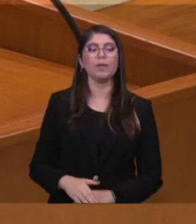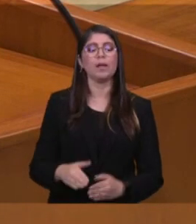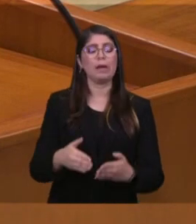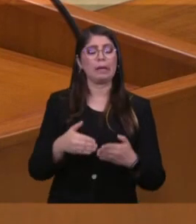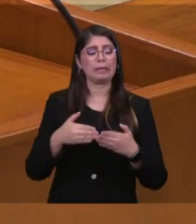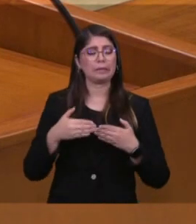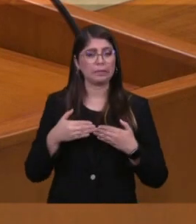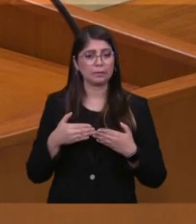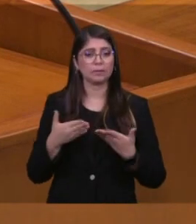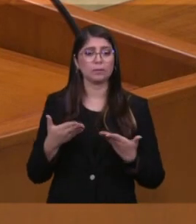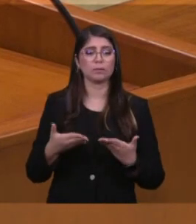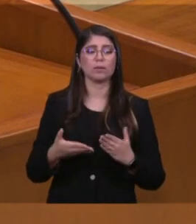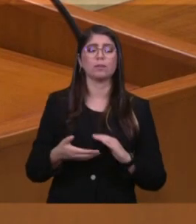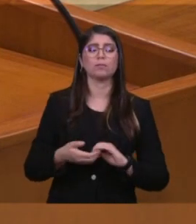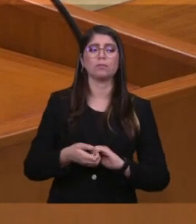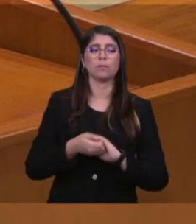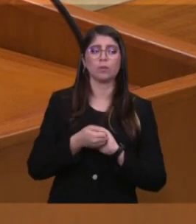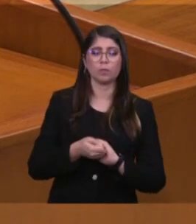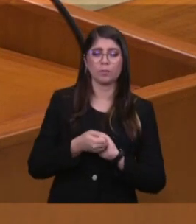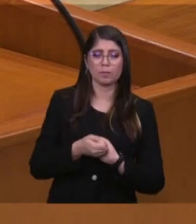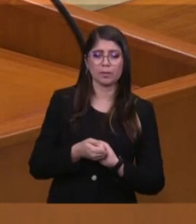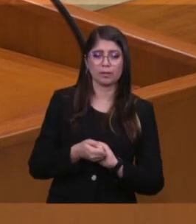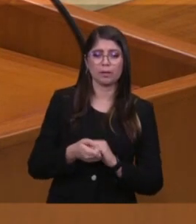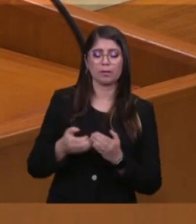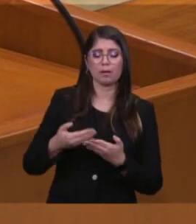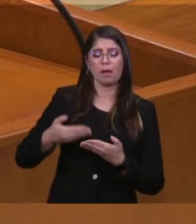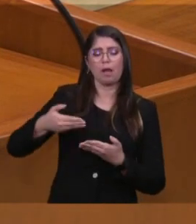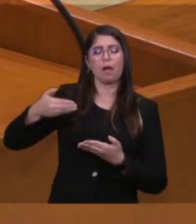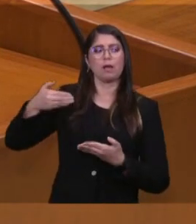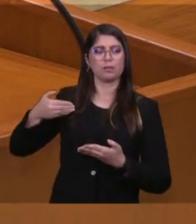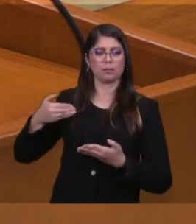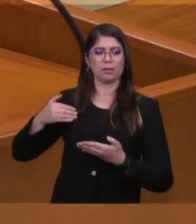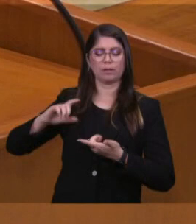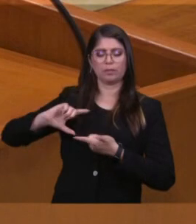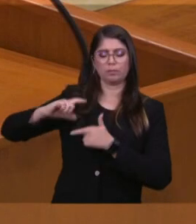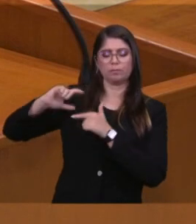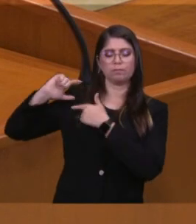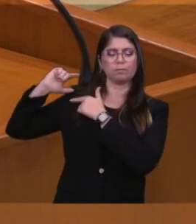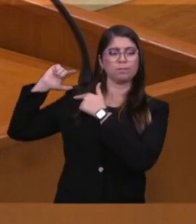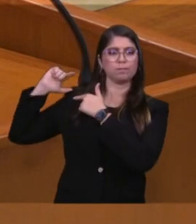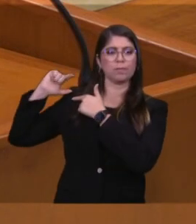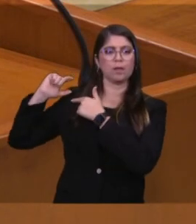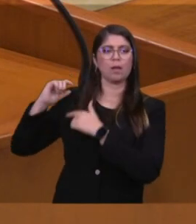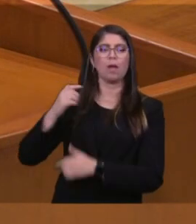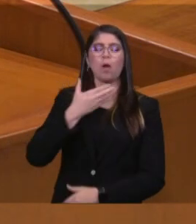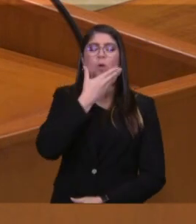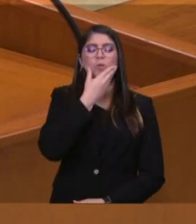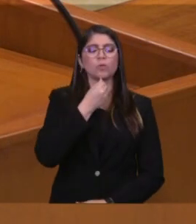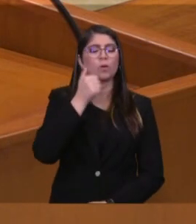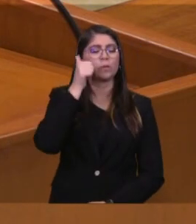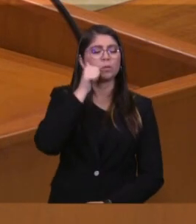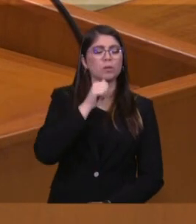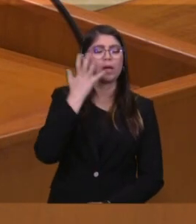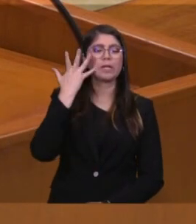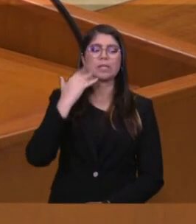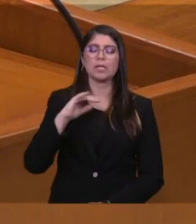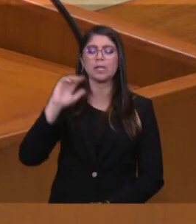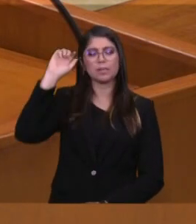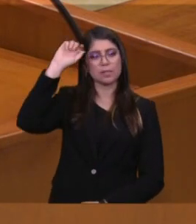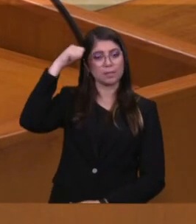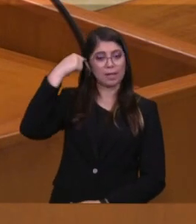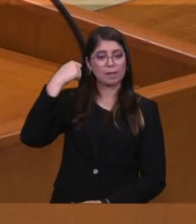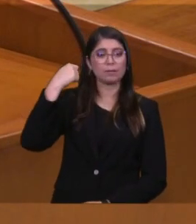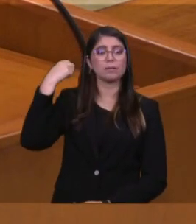para fazer uma saudação à nossa ancestralidade, aos homens e mulheres negras, crianças negras, que no curso